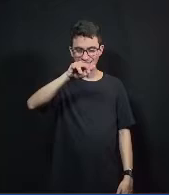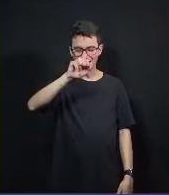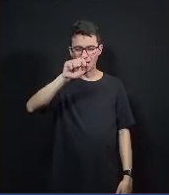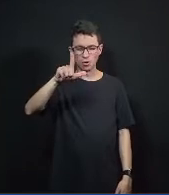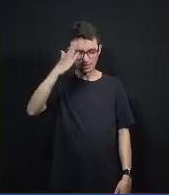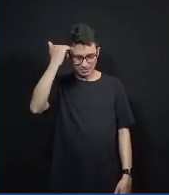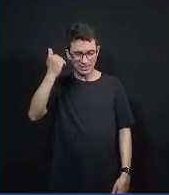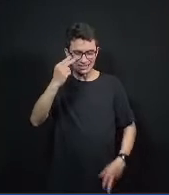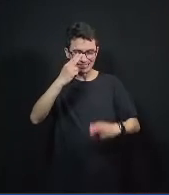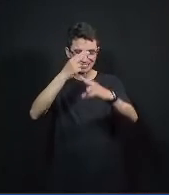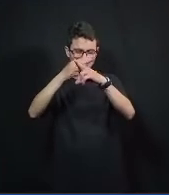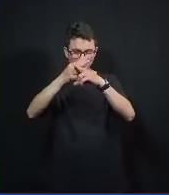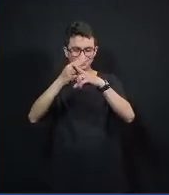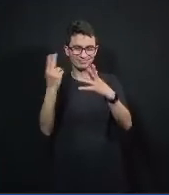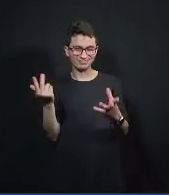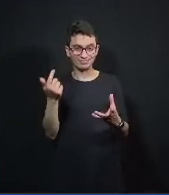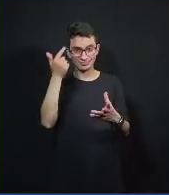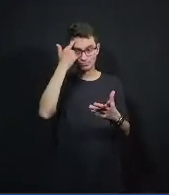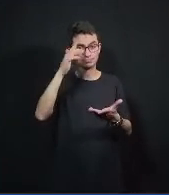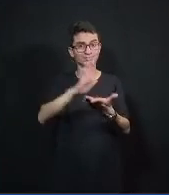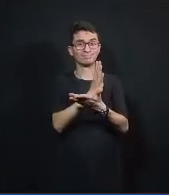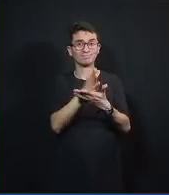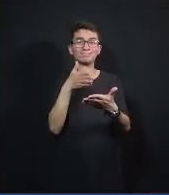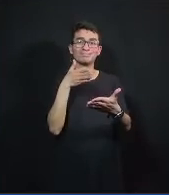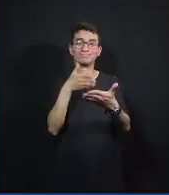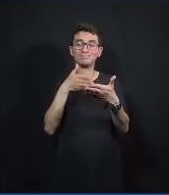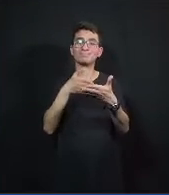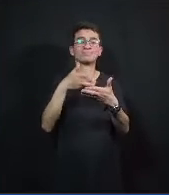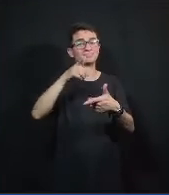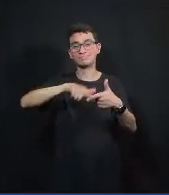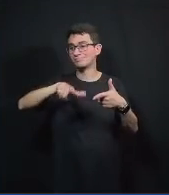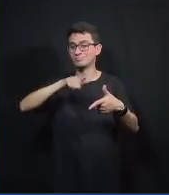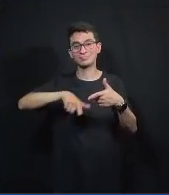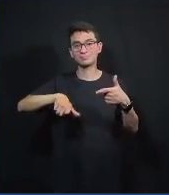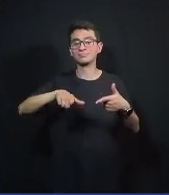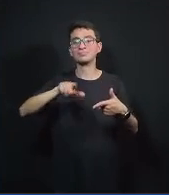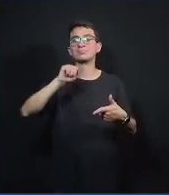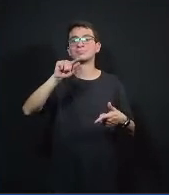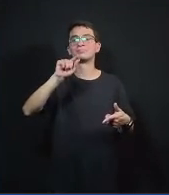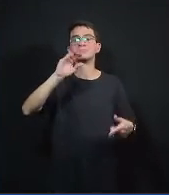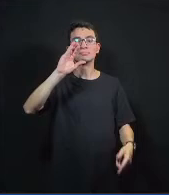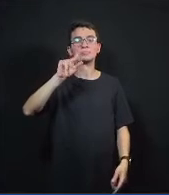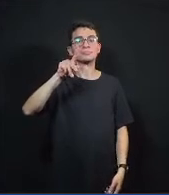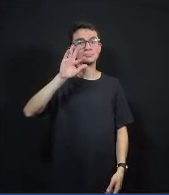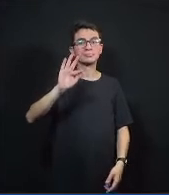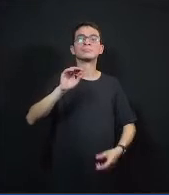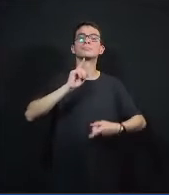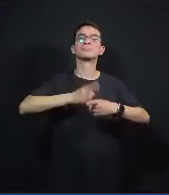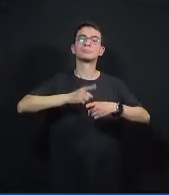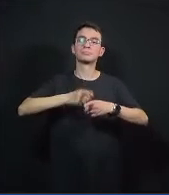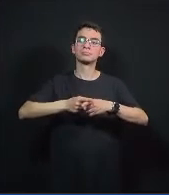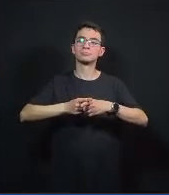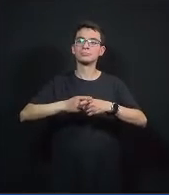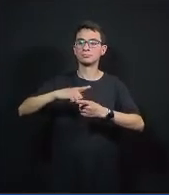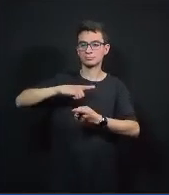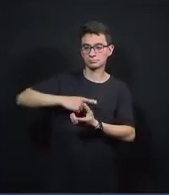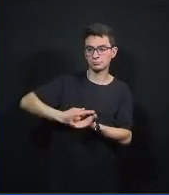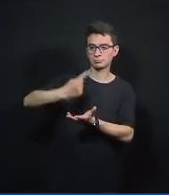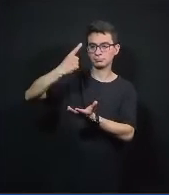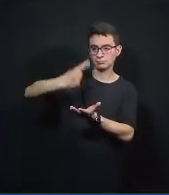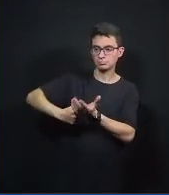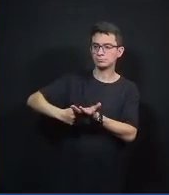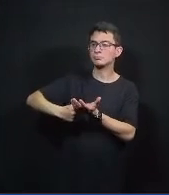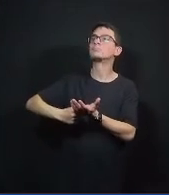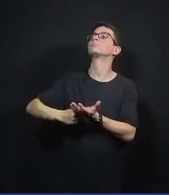Justiça Eleitoral ou ter problemas com o CPF. E esse problema só foi resolvido após uma negociação entre a Justiça Eleitoral e o